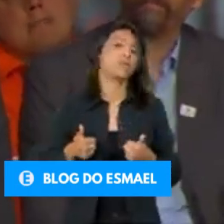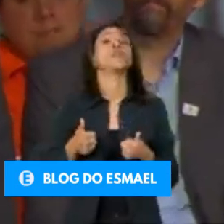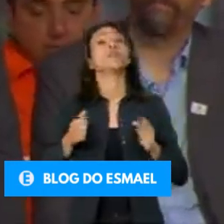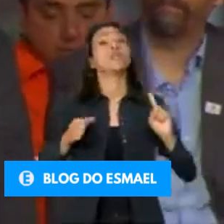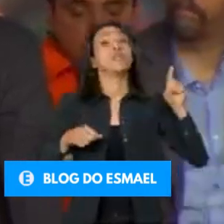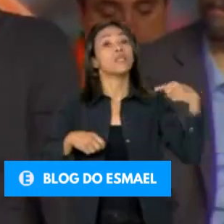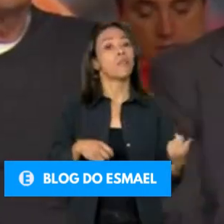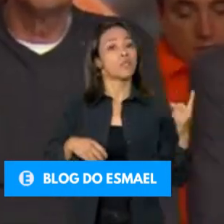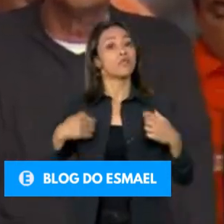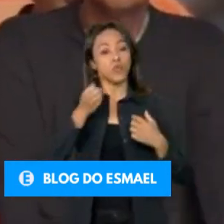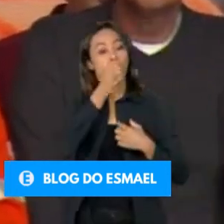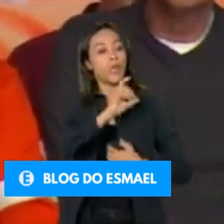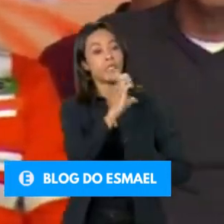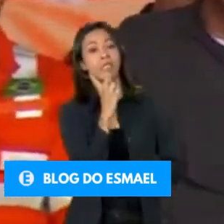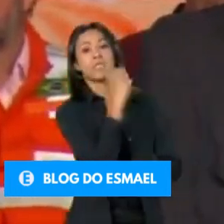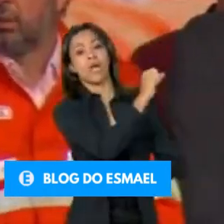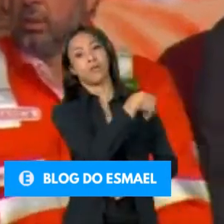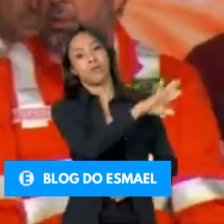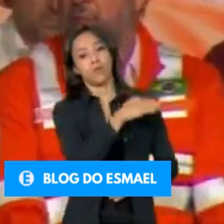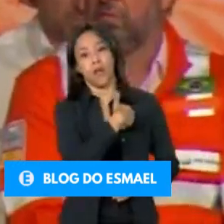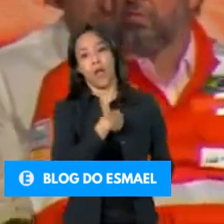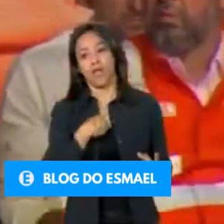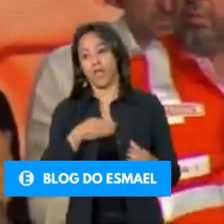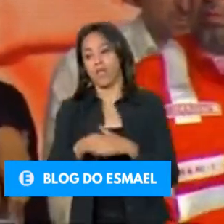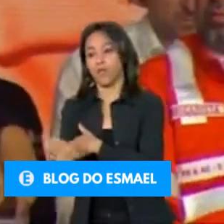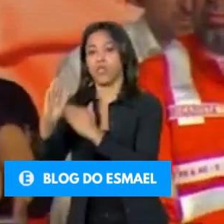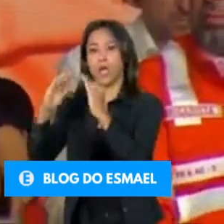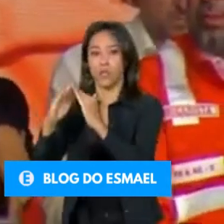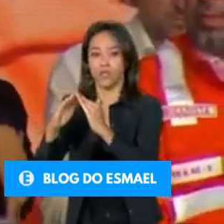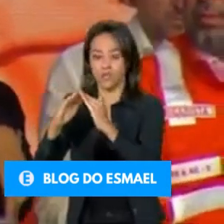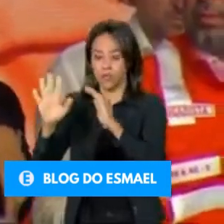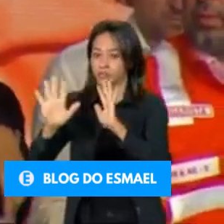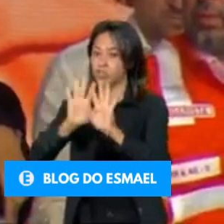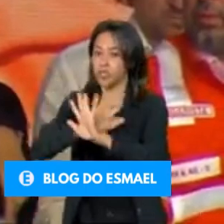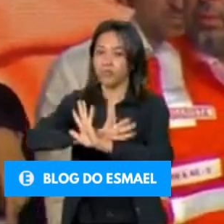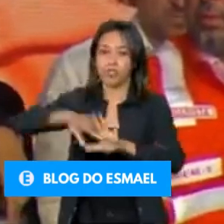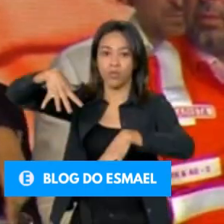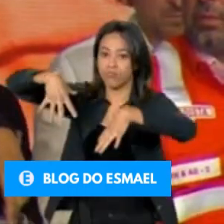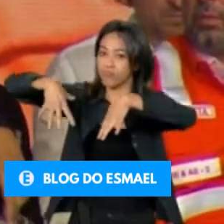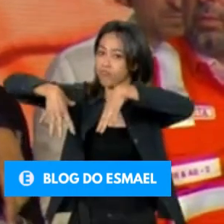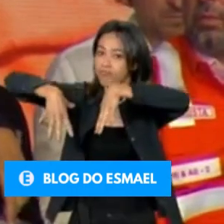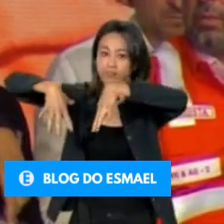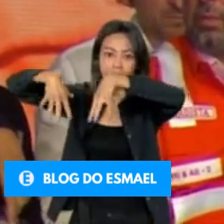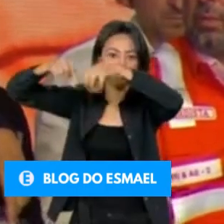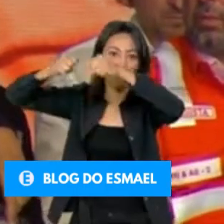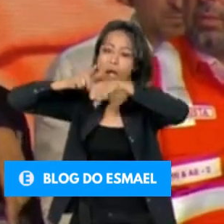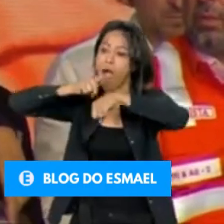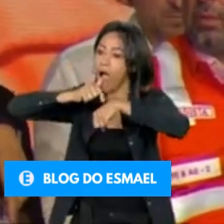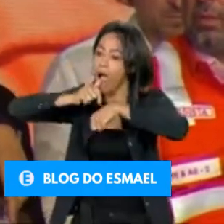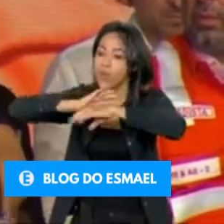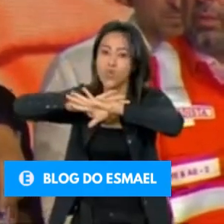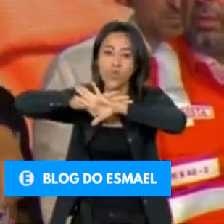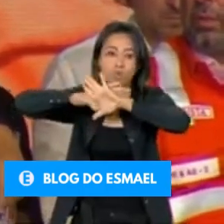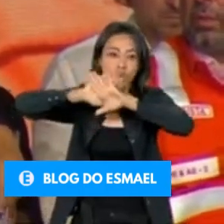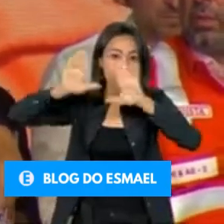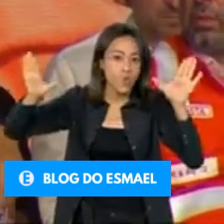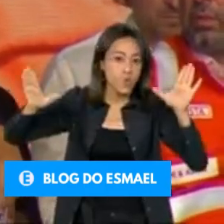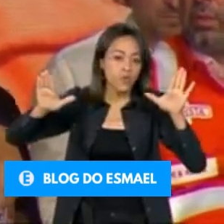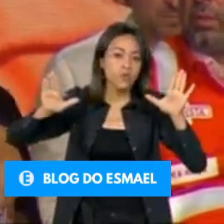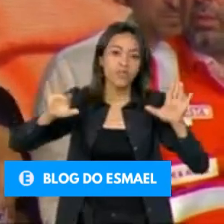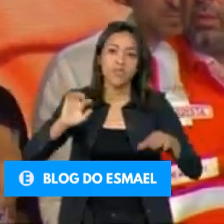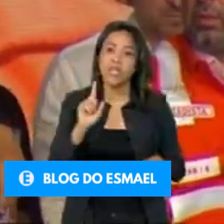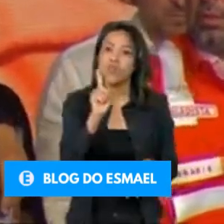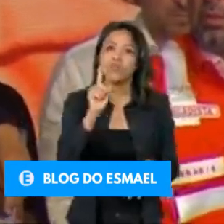os generais viraram as costas e o Getúlio voltou para dentro, já não tinha mais luz, já não tinha mais águas, não deram 1